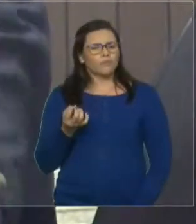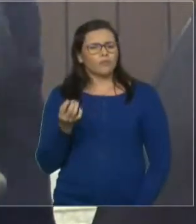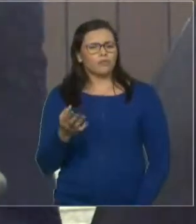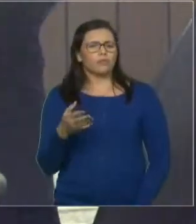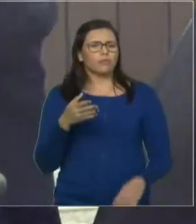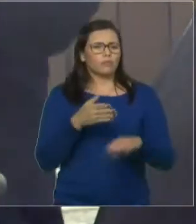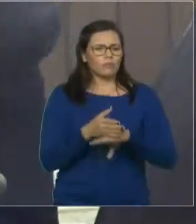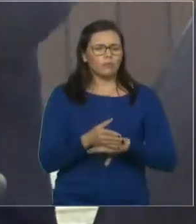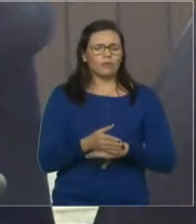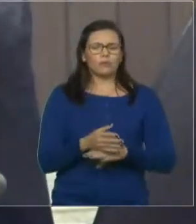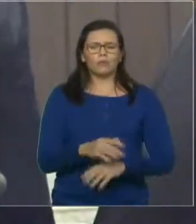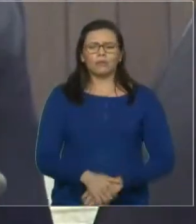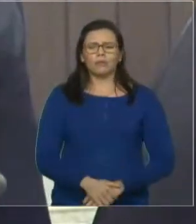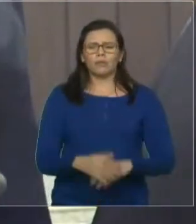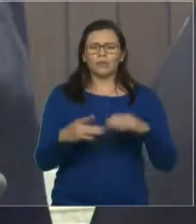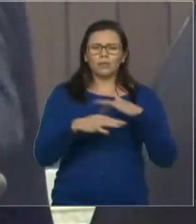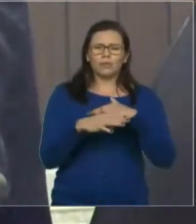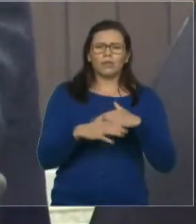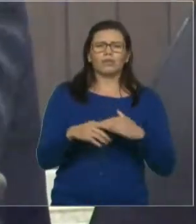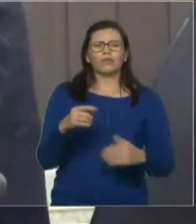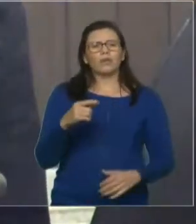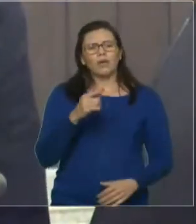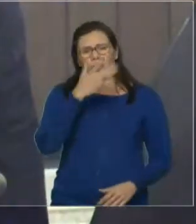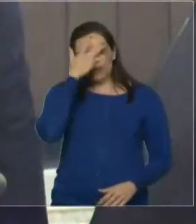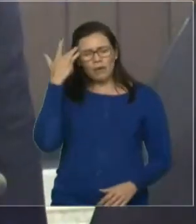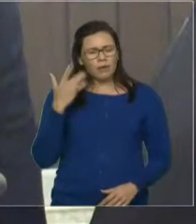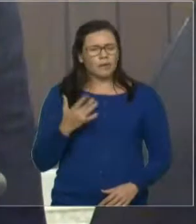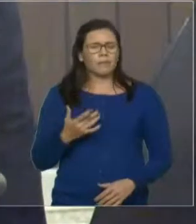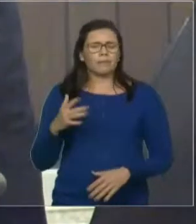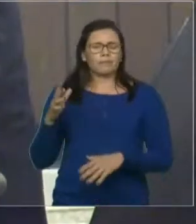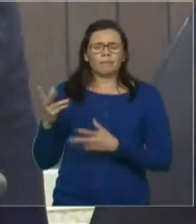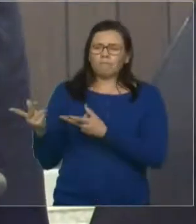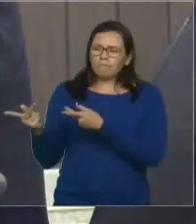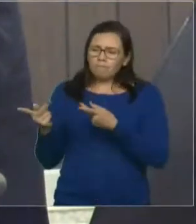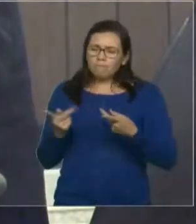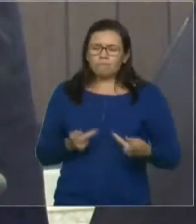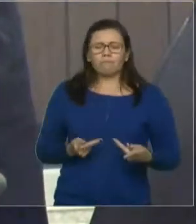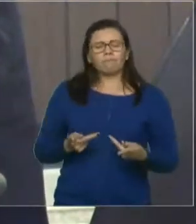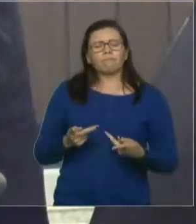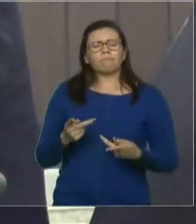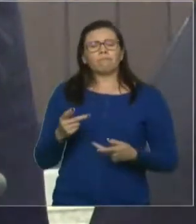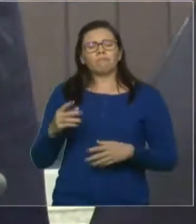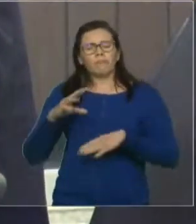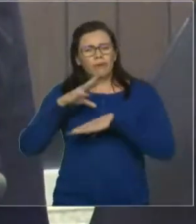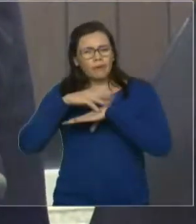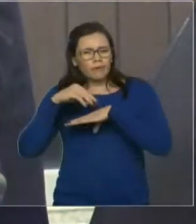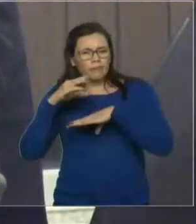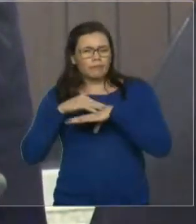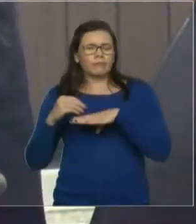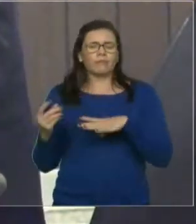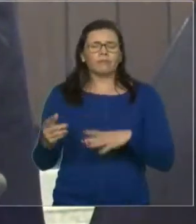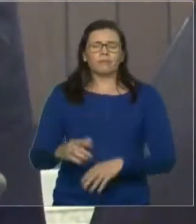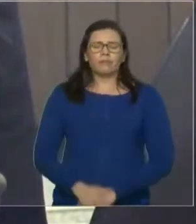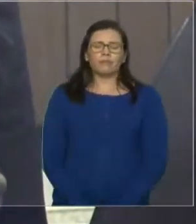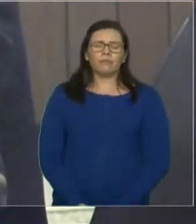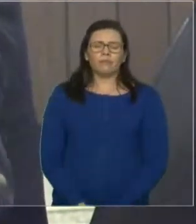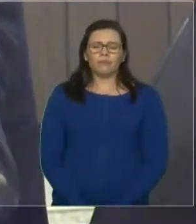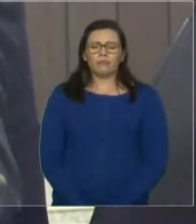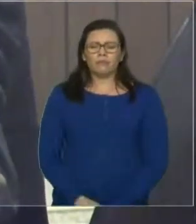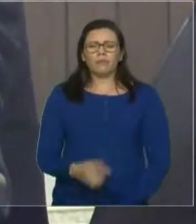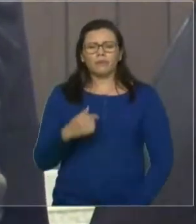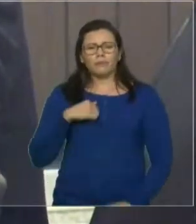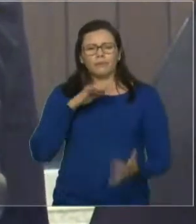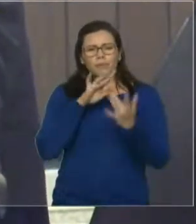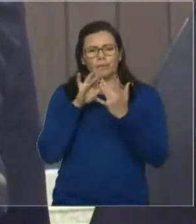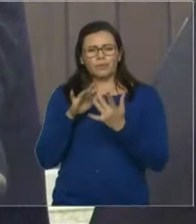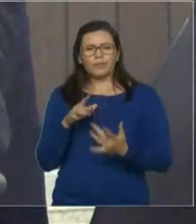muitas vezes, e muito antes de ser deputado, dada a aproximação que nós temos familiar, que eu tenho com o seu pai, com